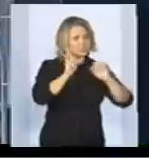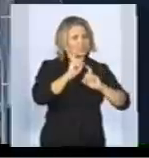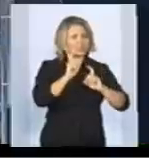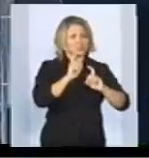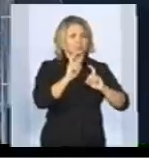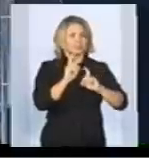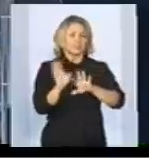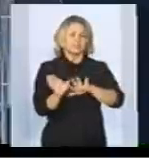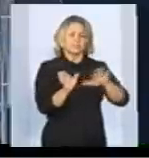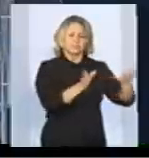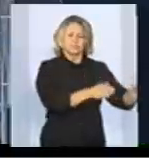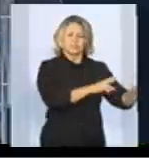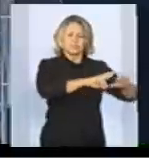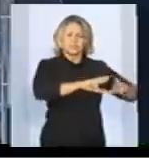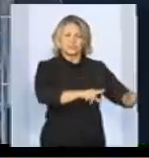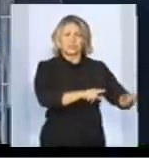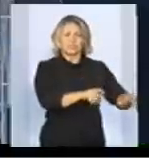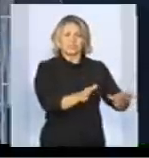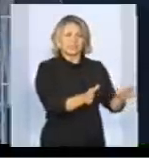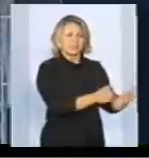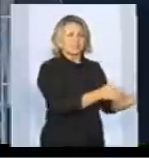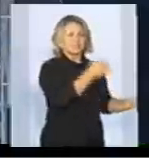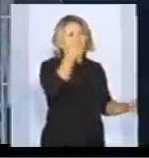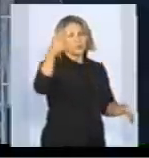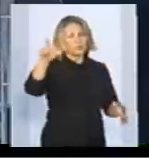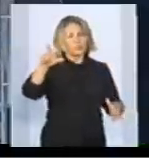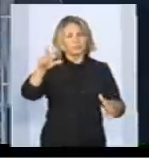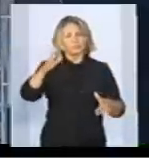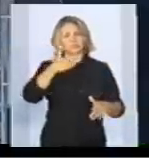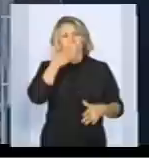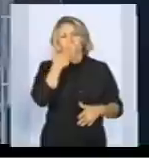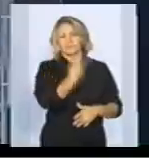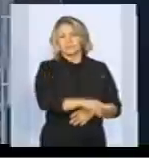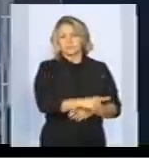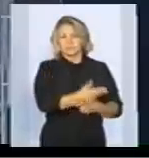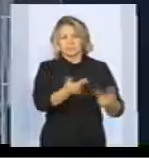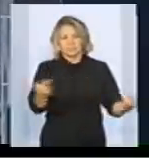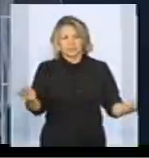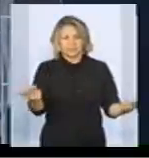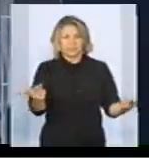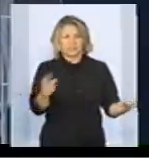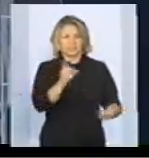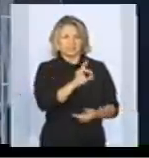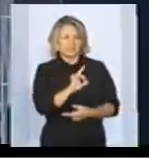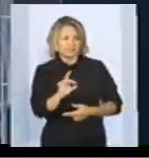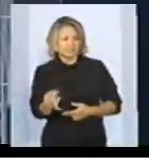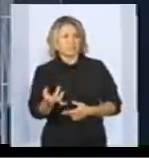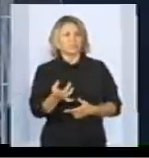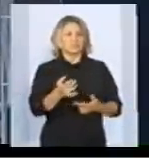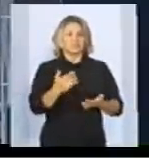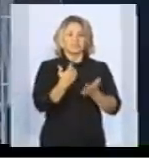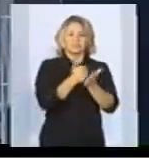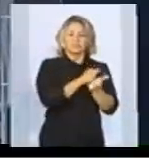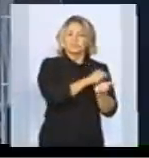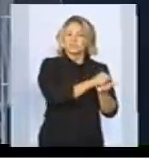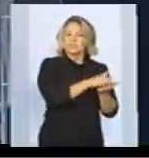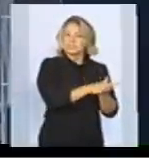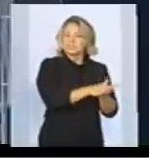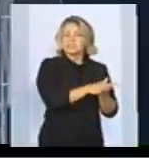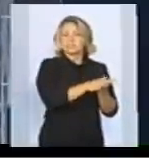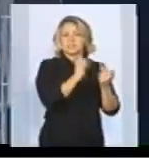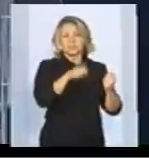tem a ver com eh outro tipo de de de mecanismo que são mecanismos de credenciamento e outros que